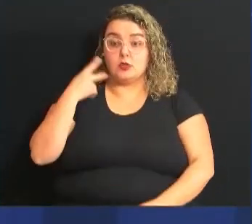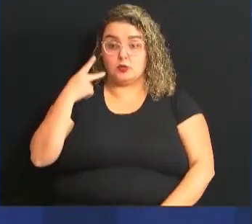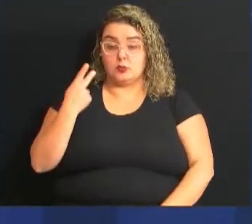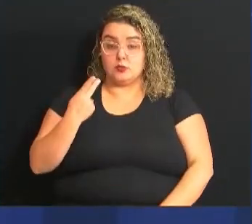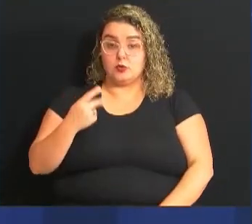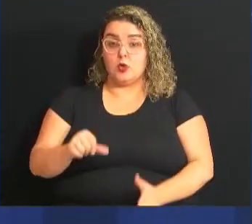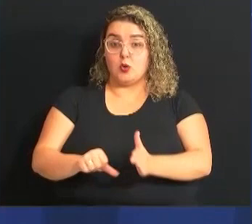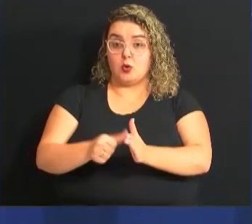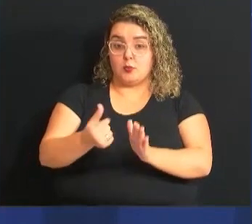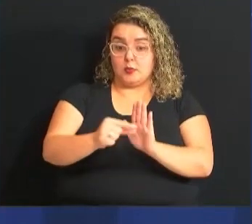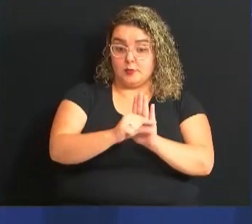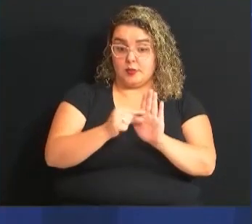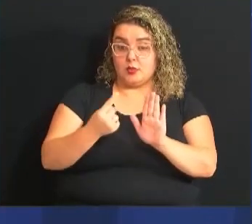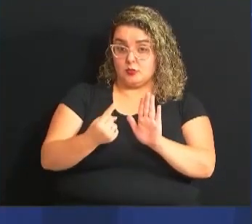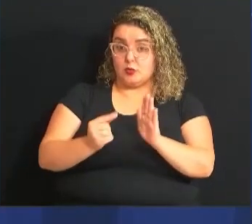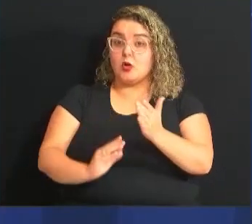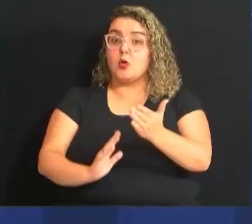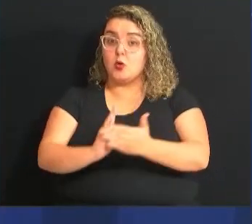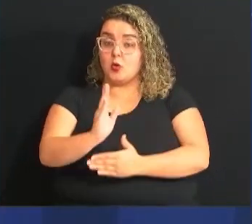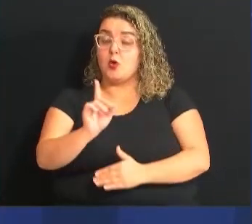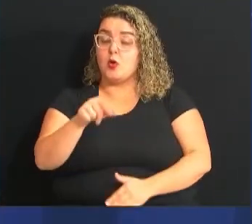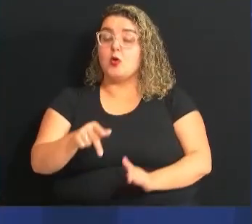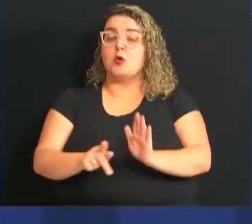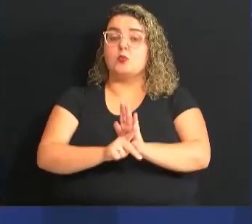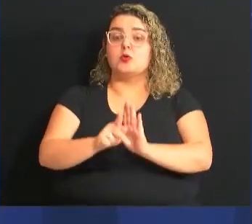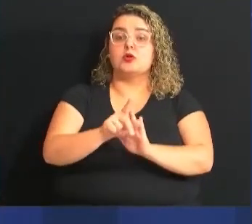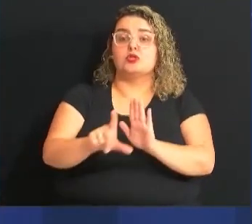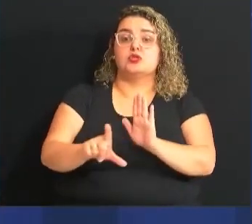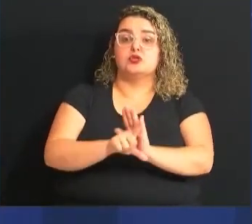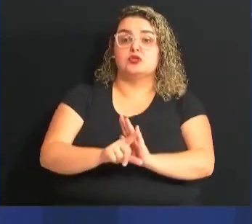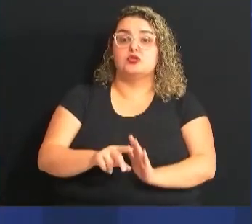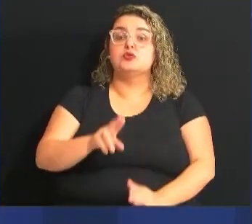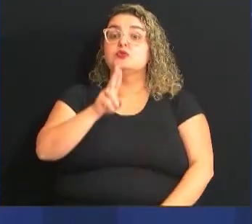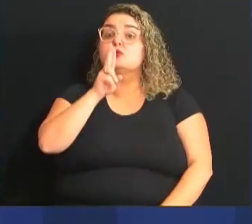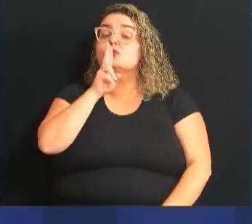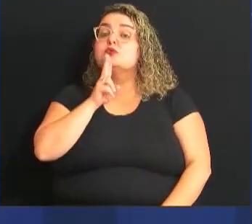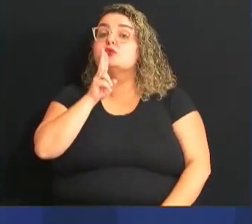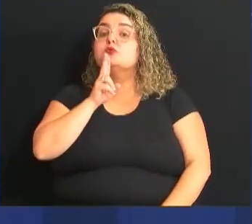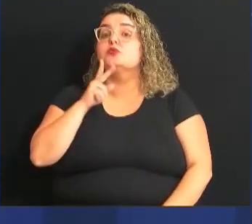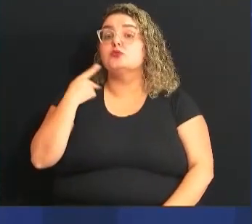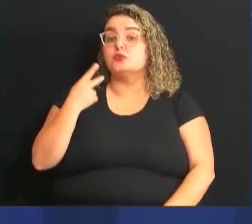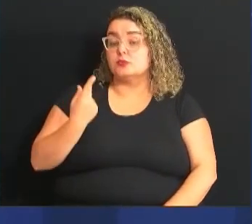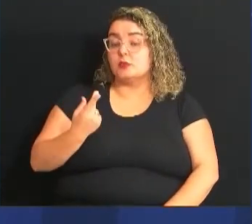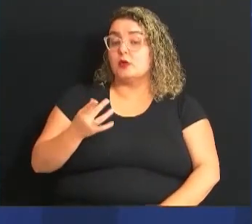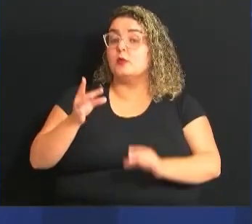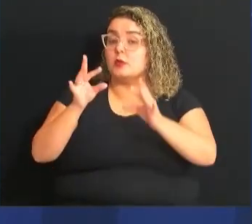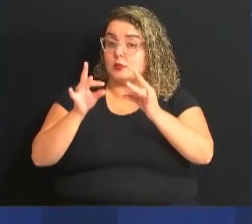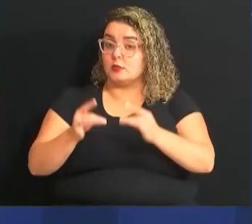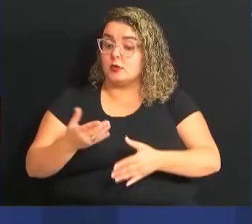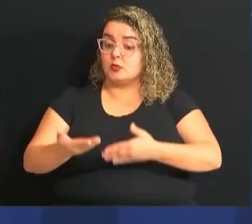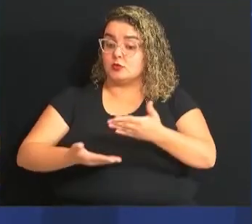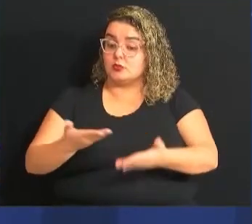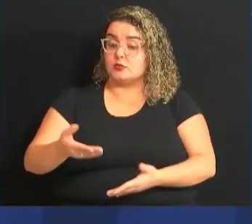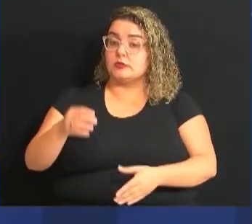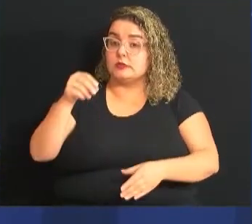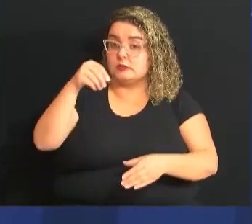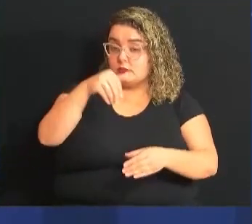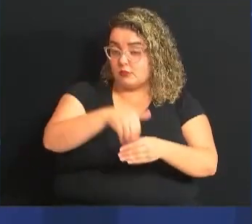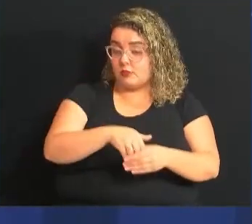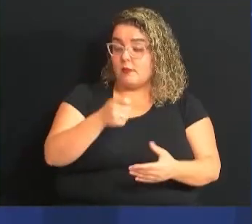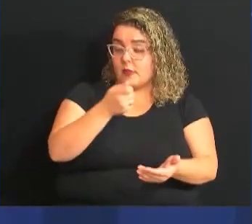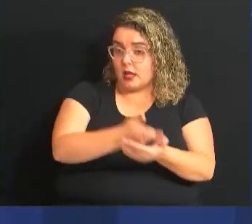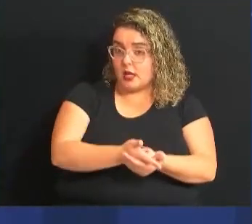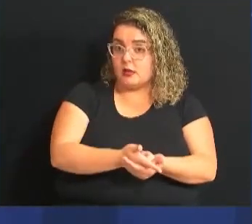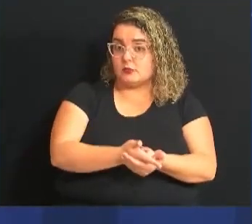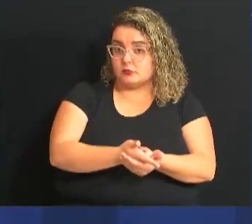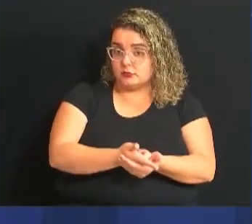primeiro item aprovado foi o projeto de lei do vereador Nelson Mosseri, que dispõe sobre o serviço remunerado para transporte